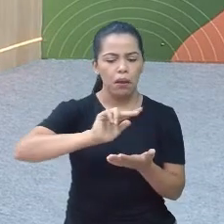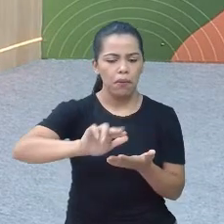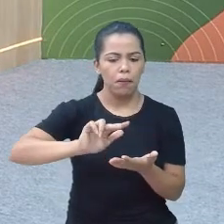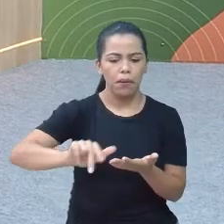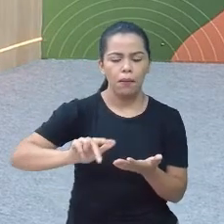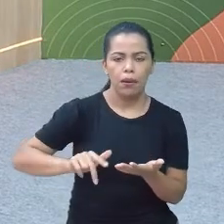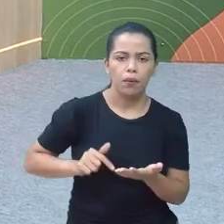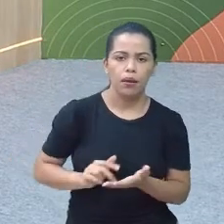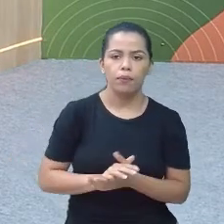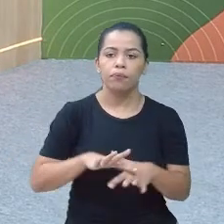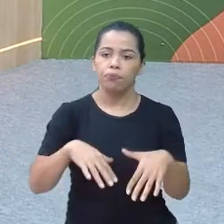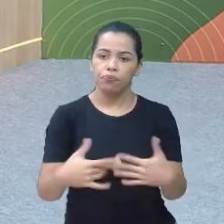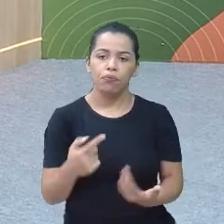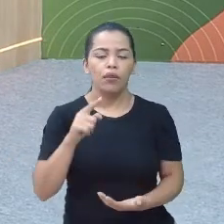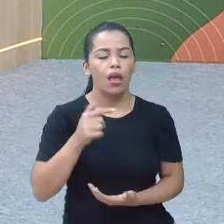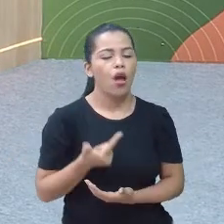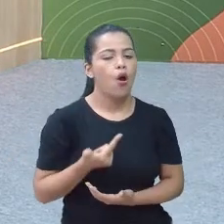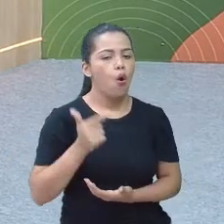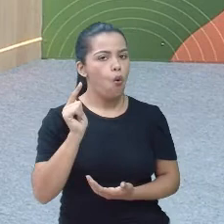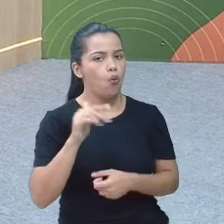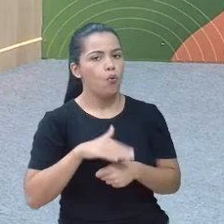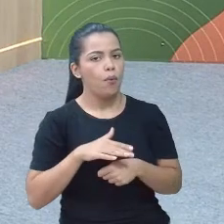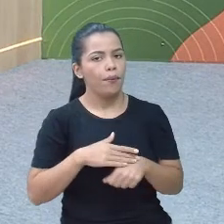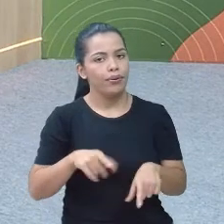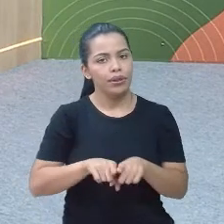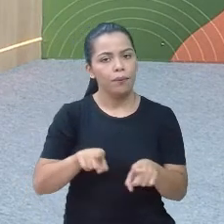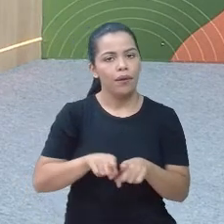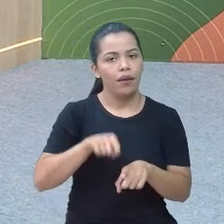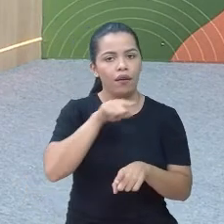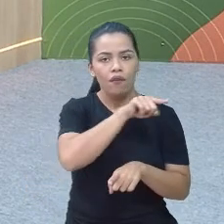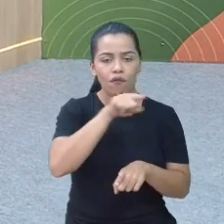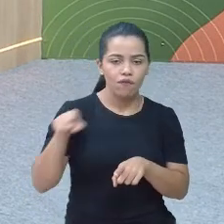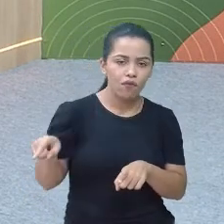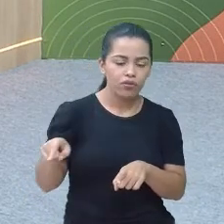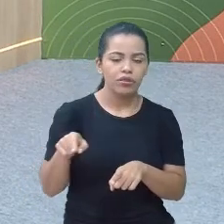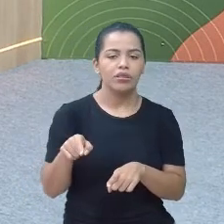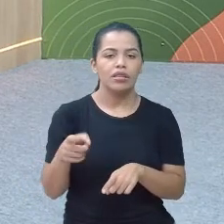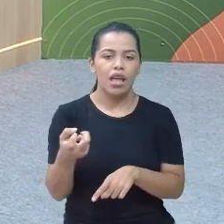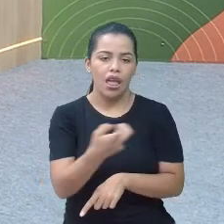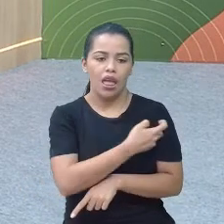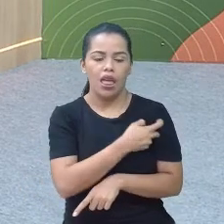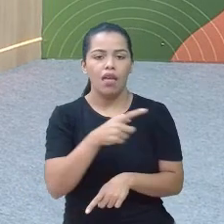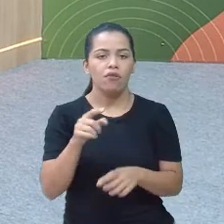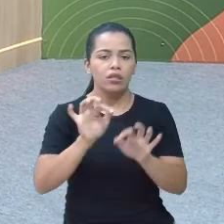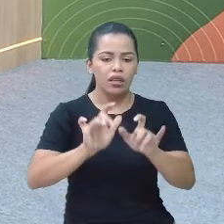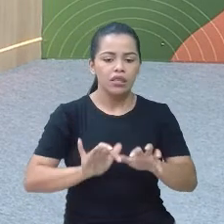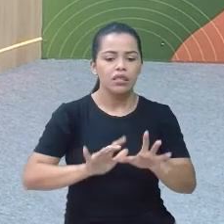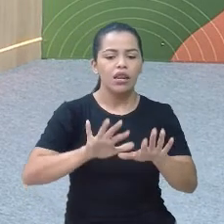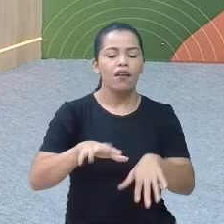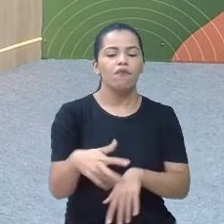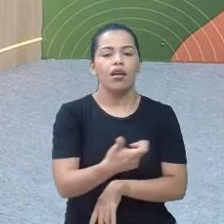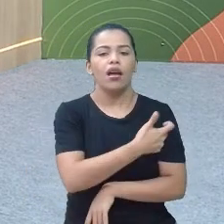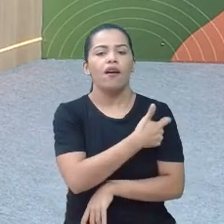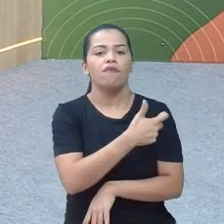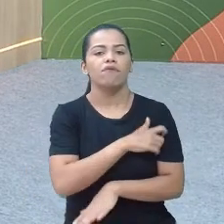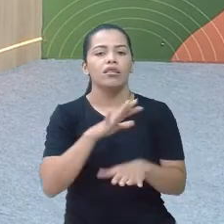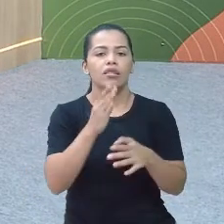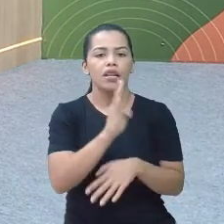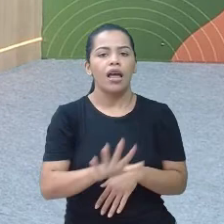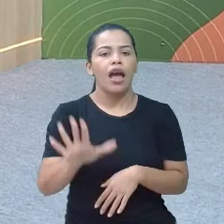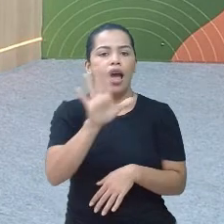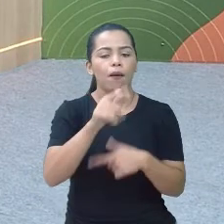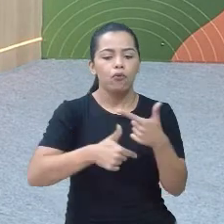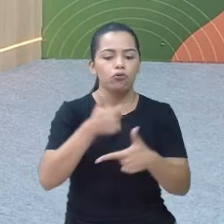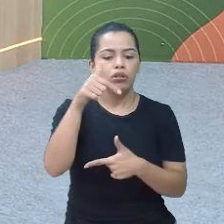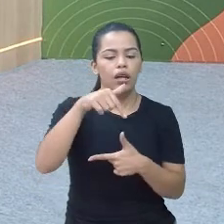certo? Então, é uma outra sugestão você escrever para a gente as vacinas que estão sendo usadas no Brasil, qual é o percentual